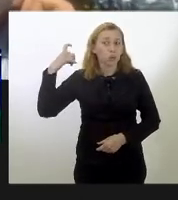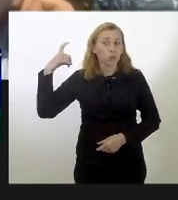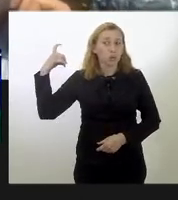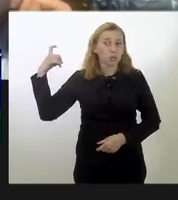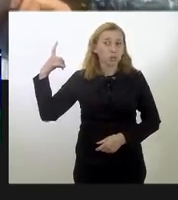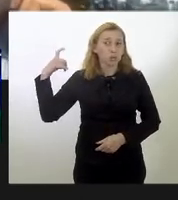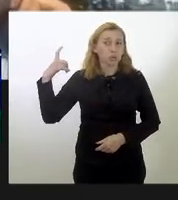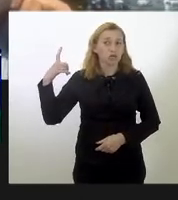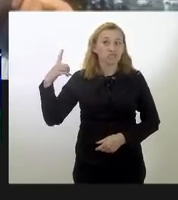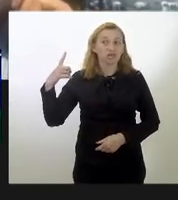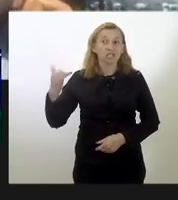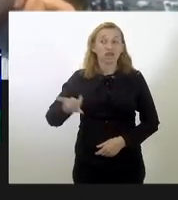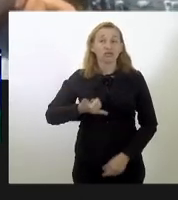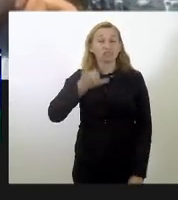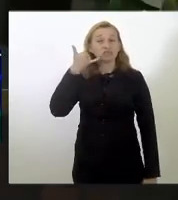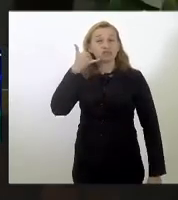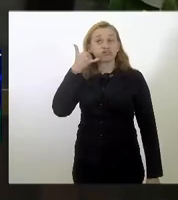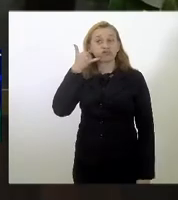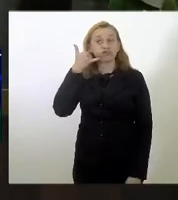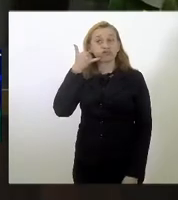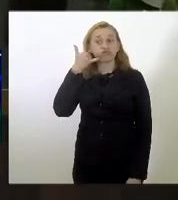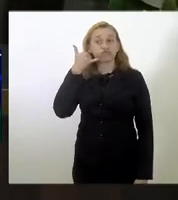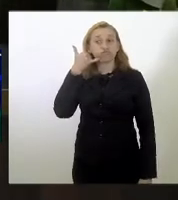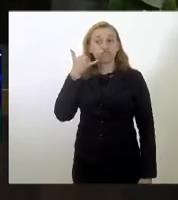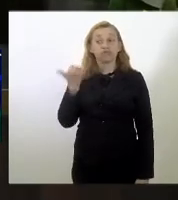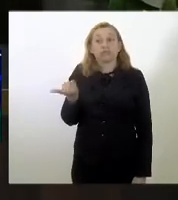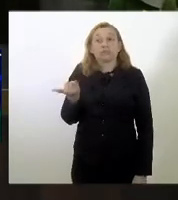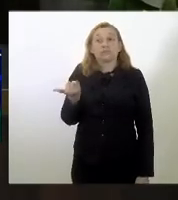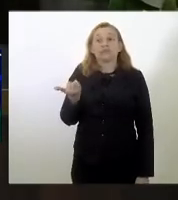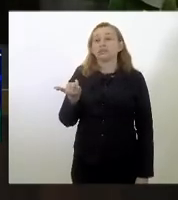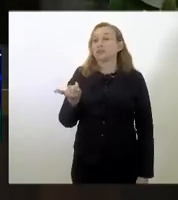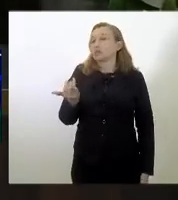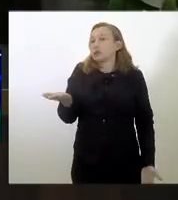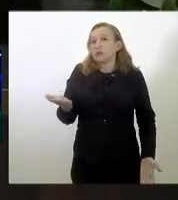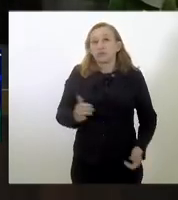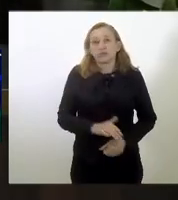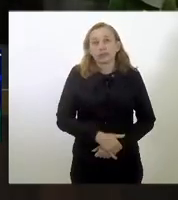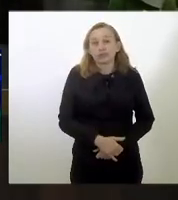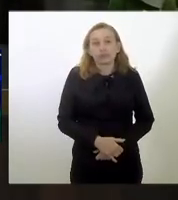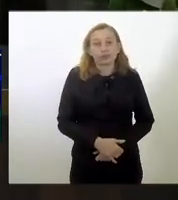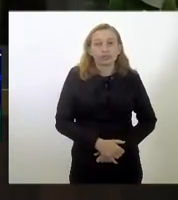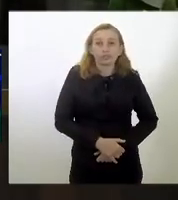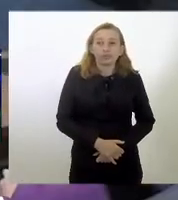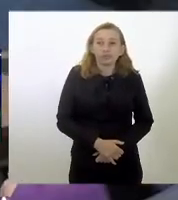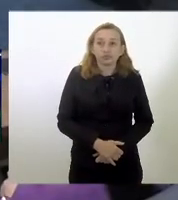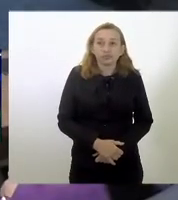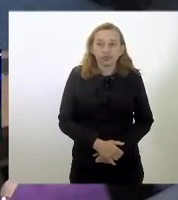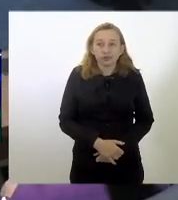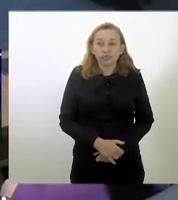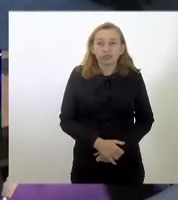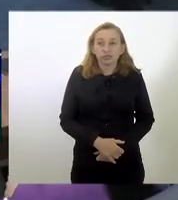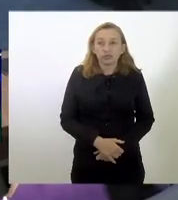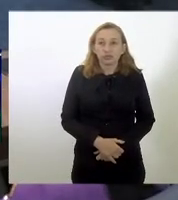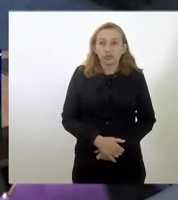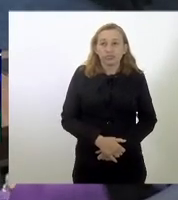Ele está no telefone, tirou o som do aparelho.